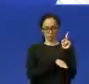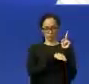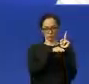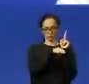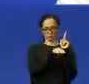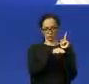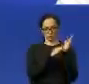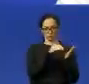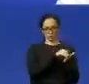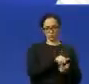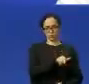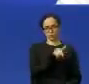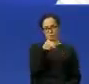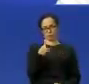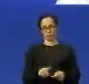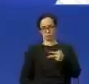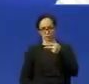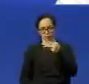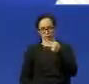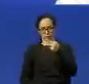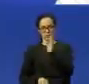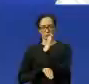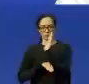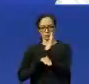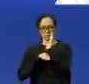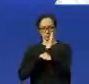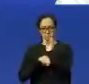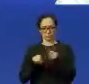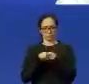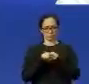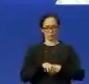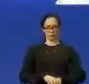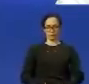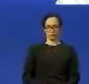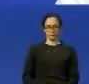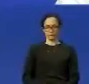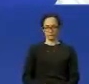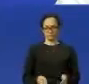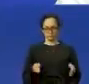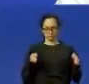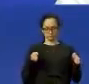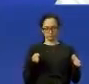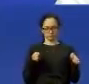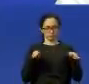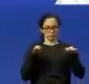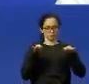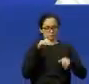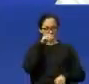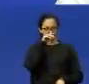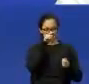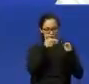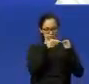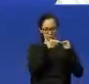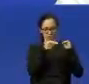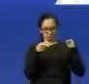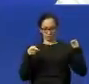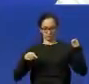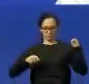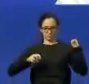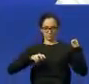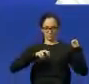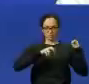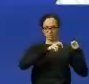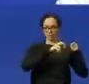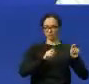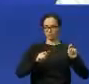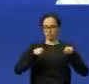1, enquanto o topo do mirante 2 é acessado pelo elevador 2. E eles se encontram a uma distância possível de ser percorrida a pé, e